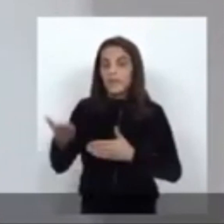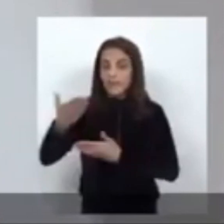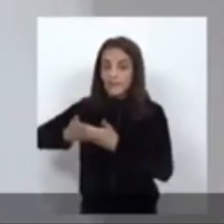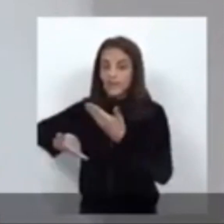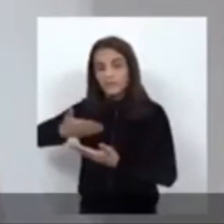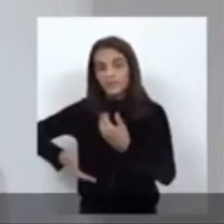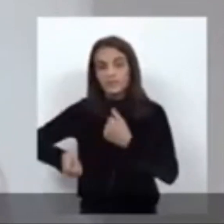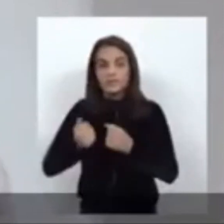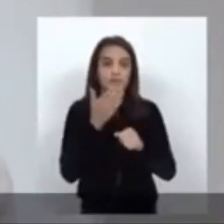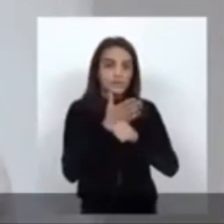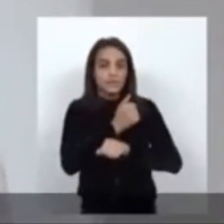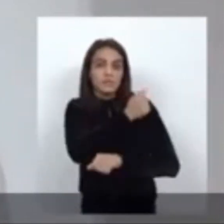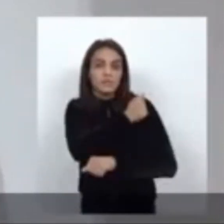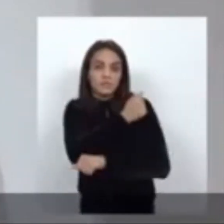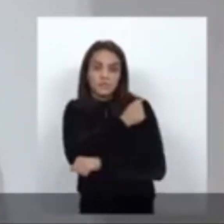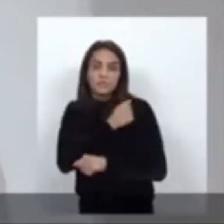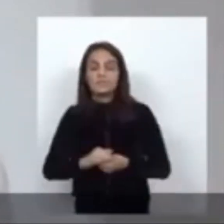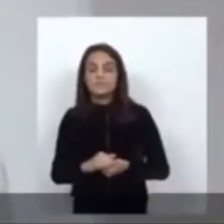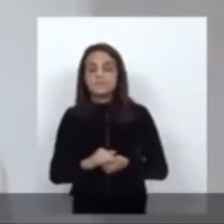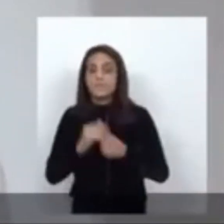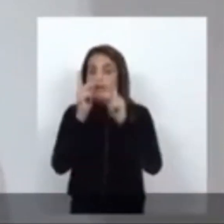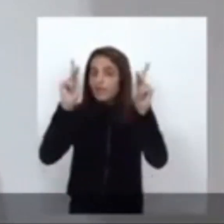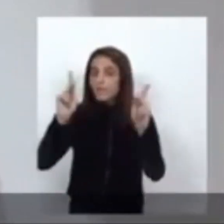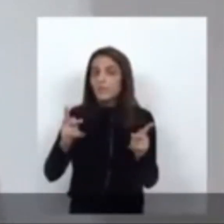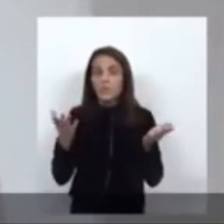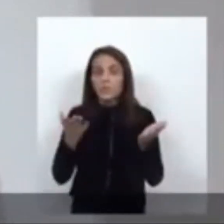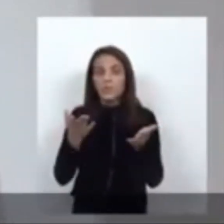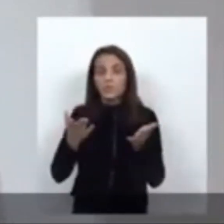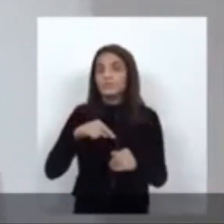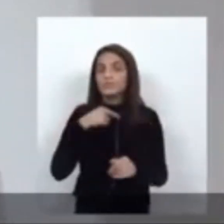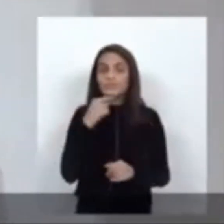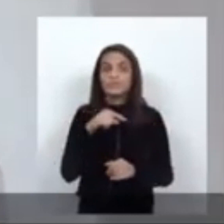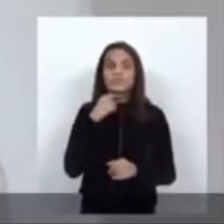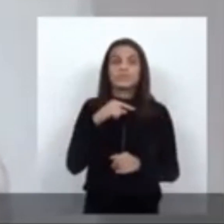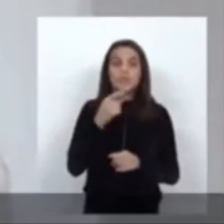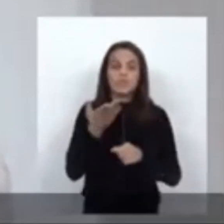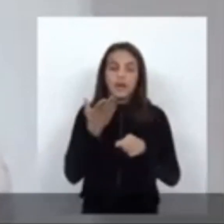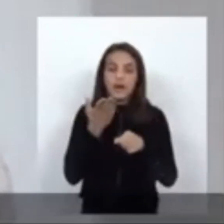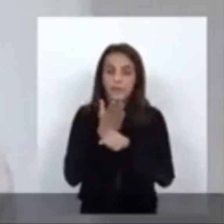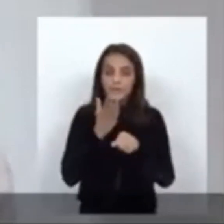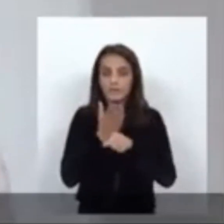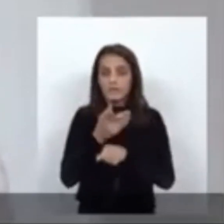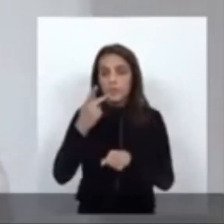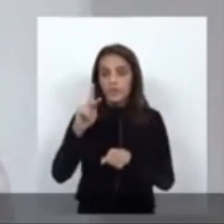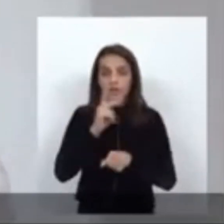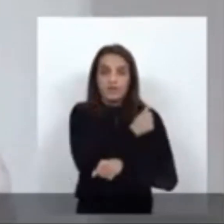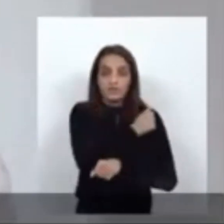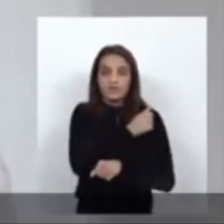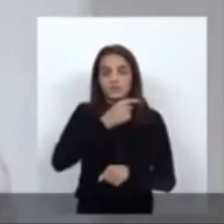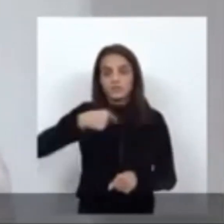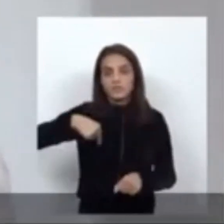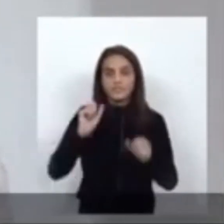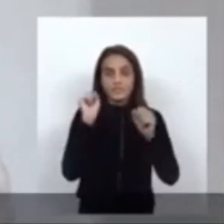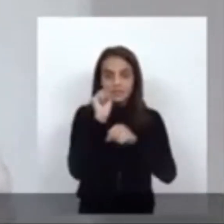o formato que nós temos hoje não contemplaria, claro, a participação destes alunos. Então, eles vão fazer a avaliação